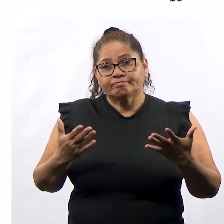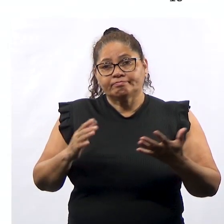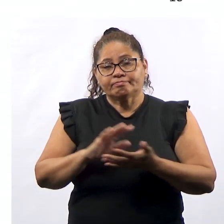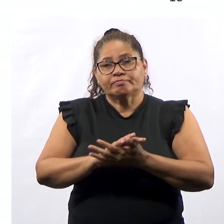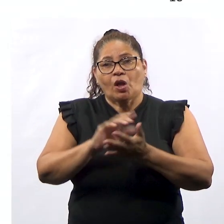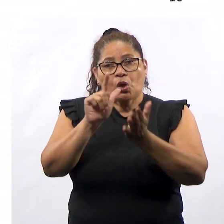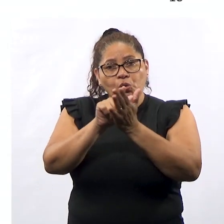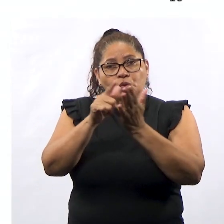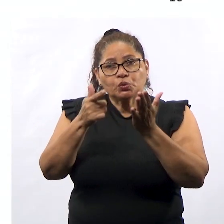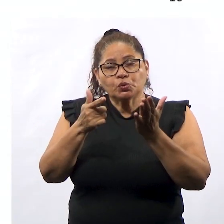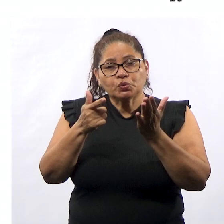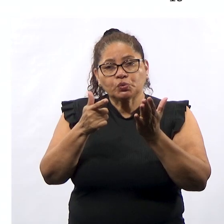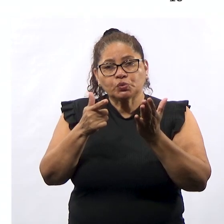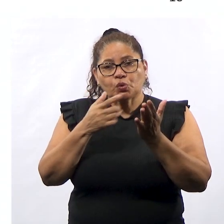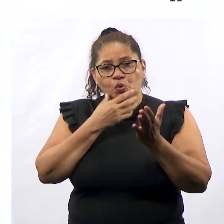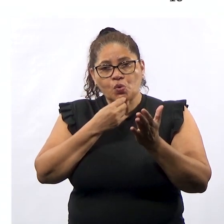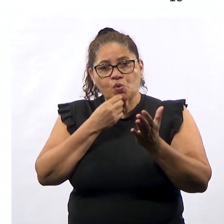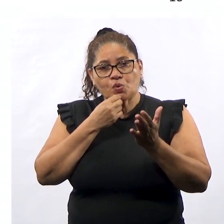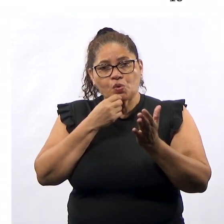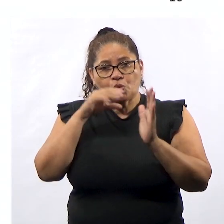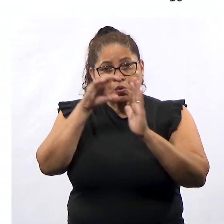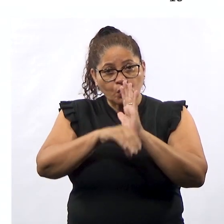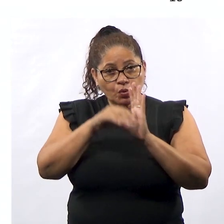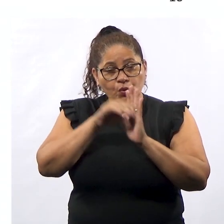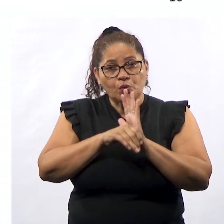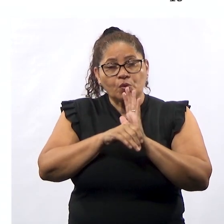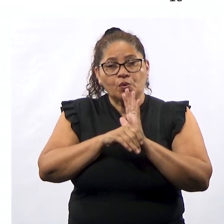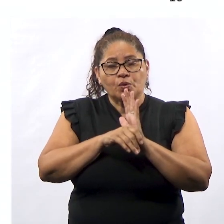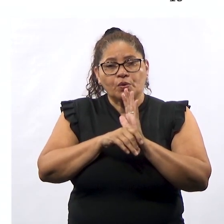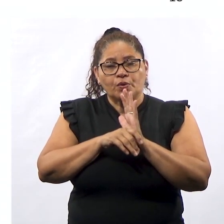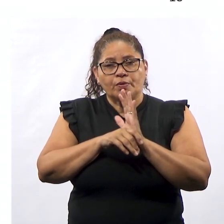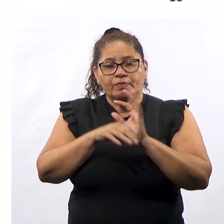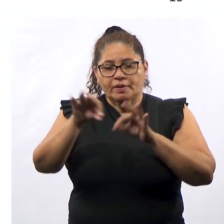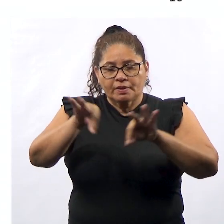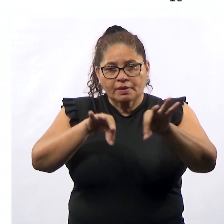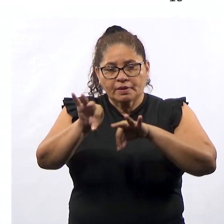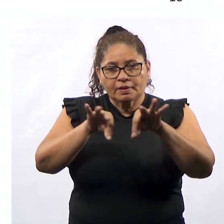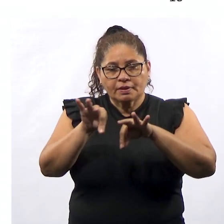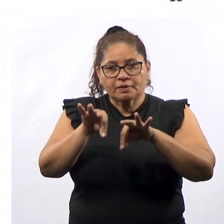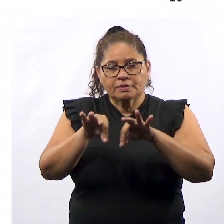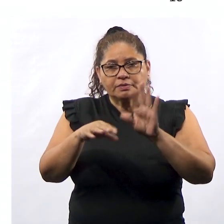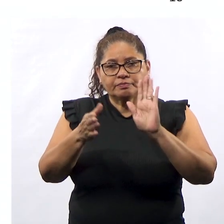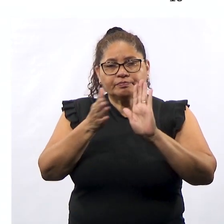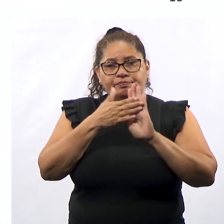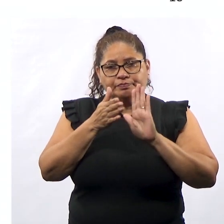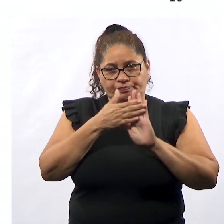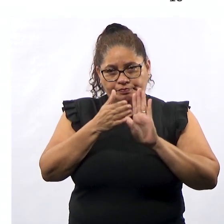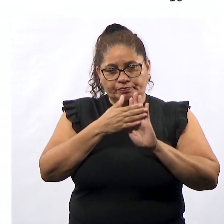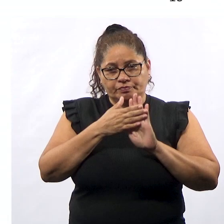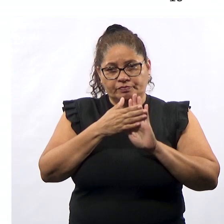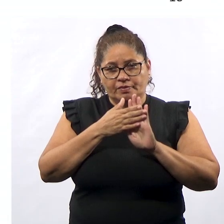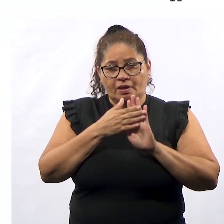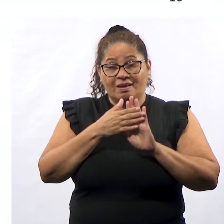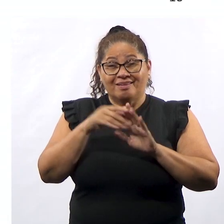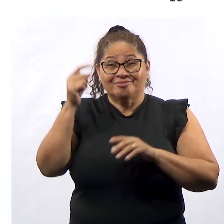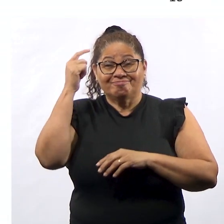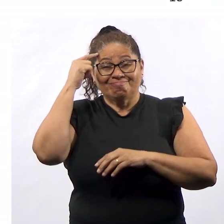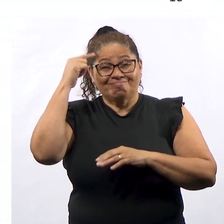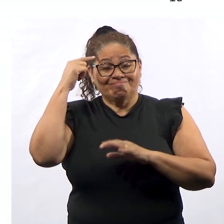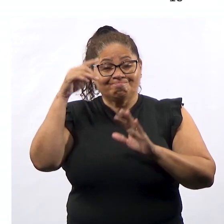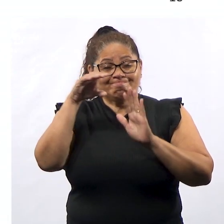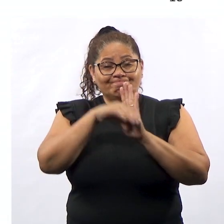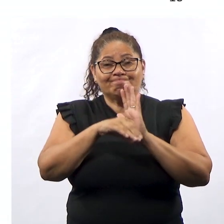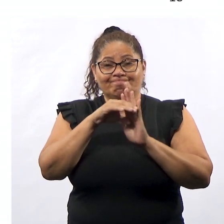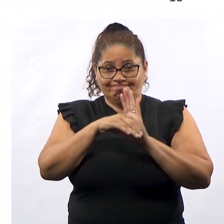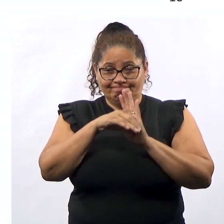Sacristã, ele defende que o currículo ele é muito mais do que um plano proposto. Sabe por quê? Muitas vezes, quando a gente pensa no